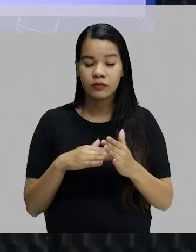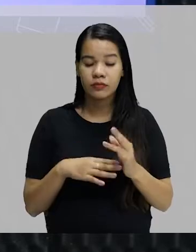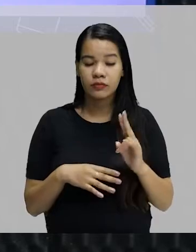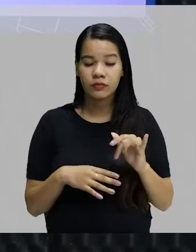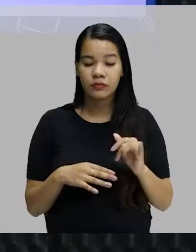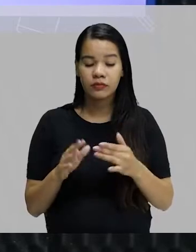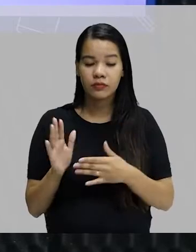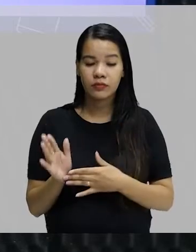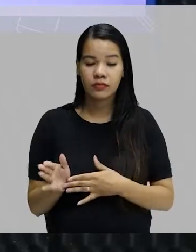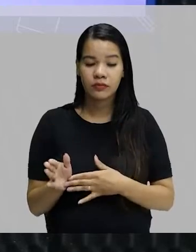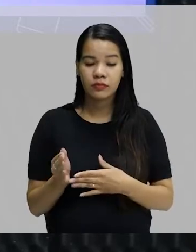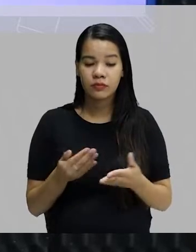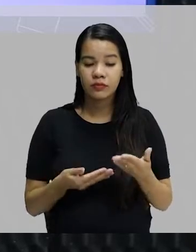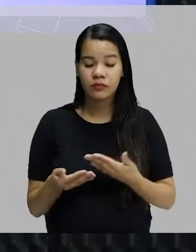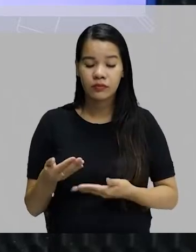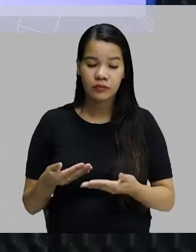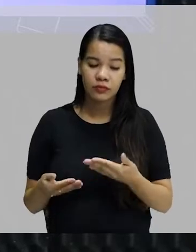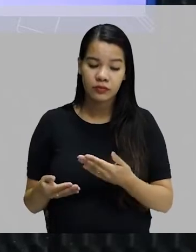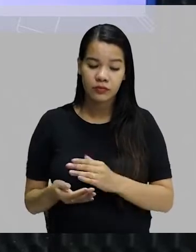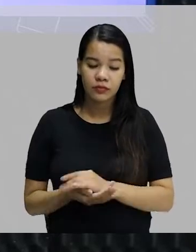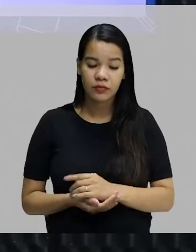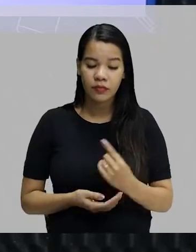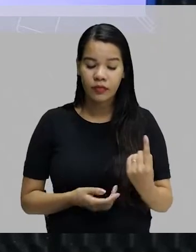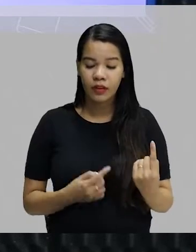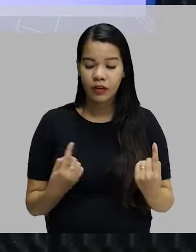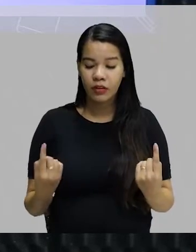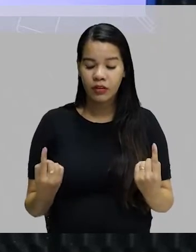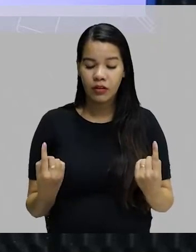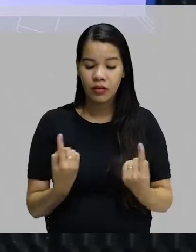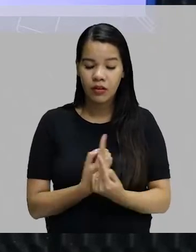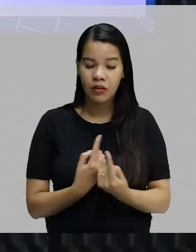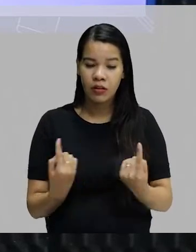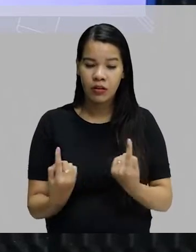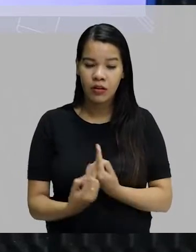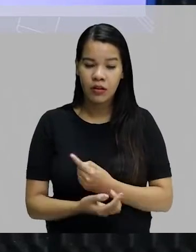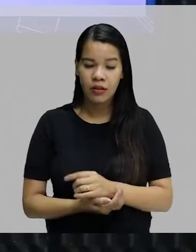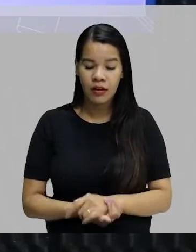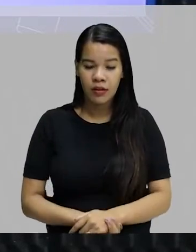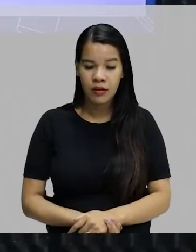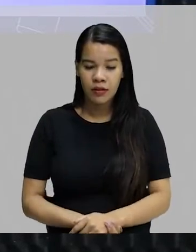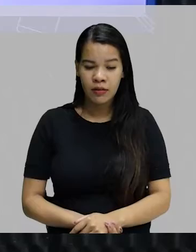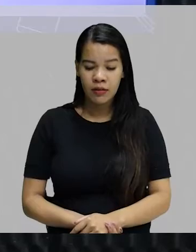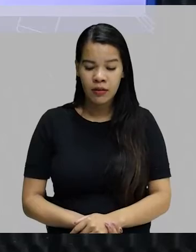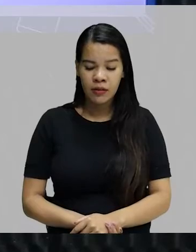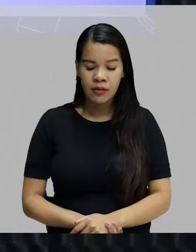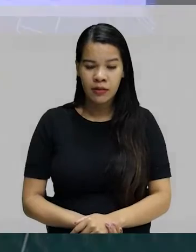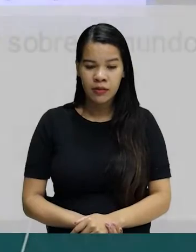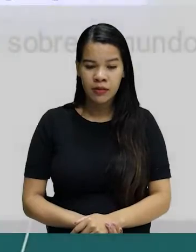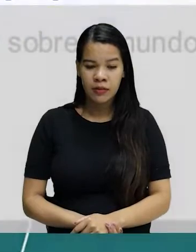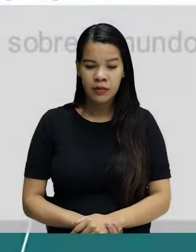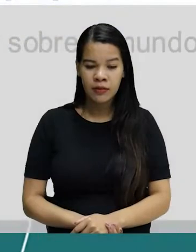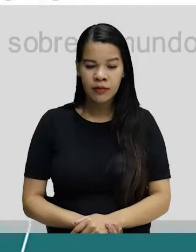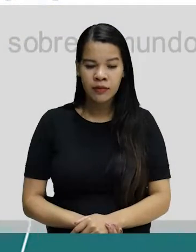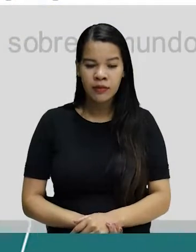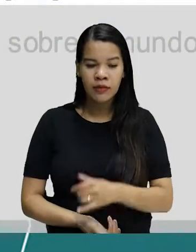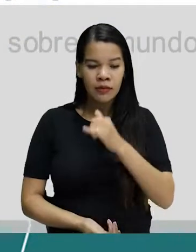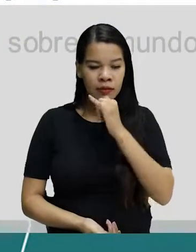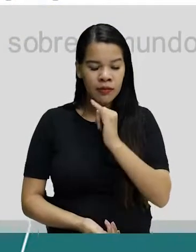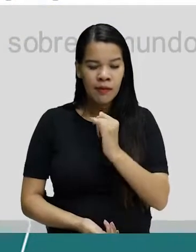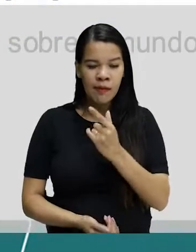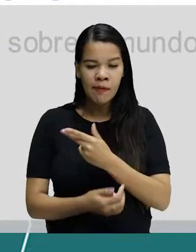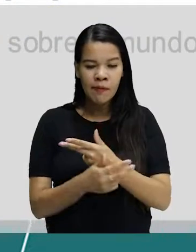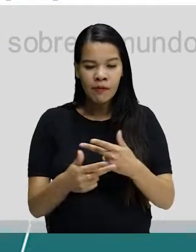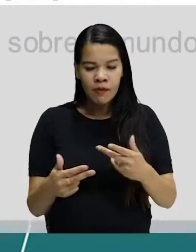estabelecidos de forma aí mútua, né, um para o outro, tanto da linguagem para o mundo como para a linguagem. Né? Dizer algo do